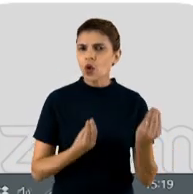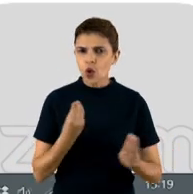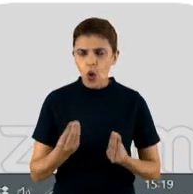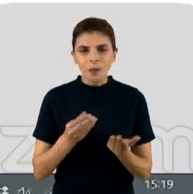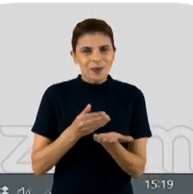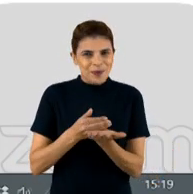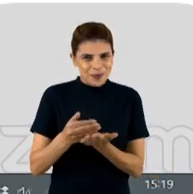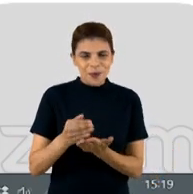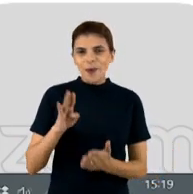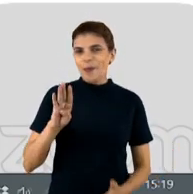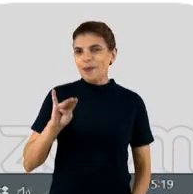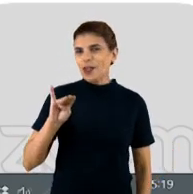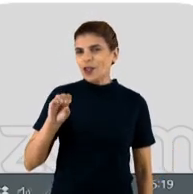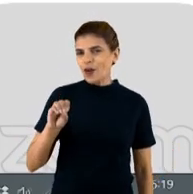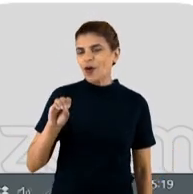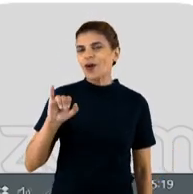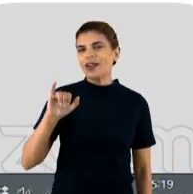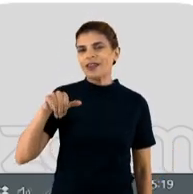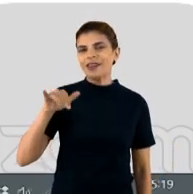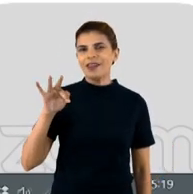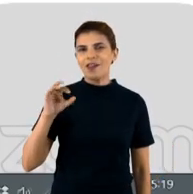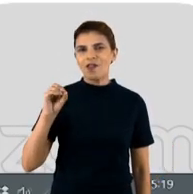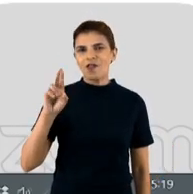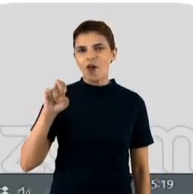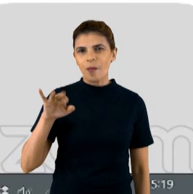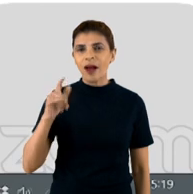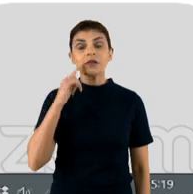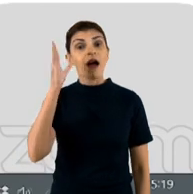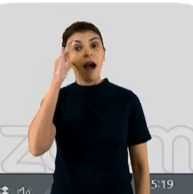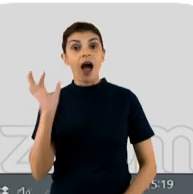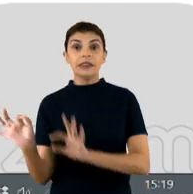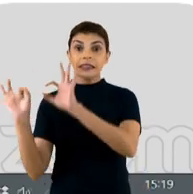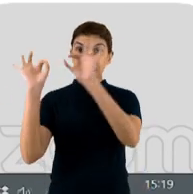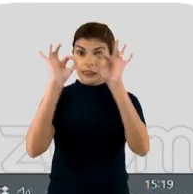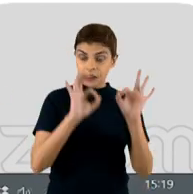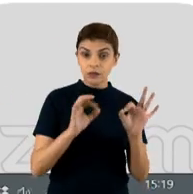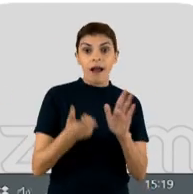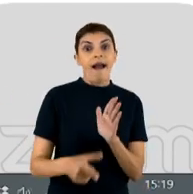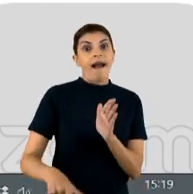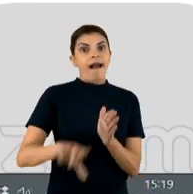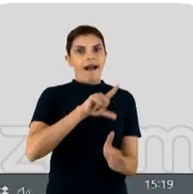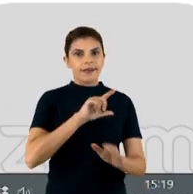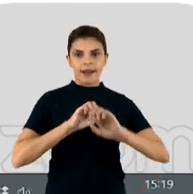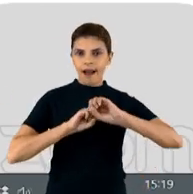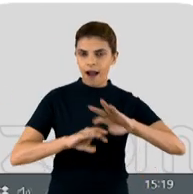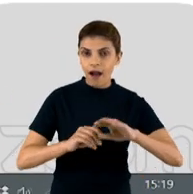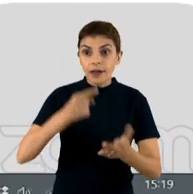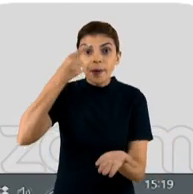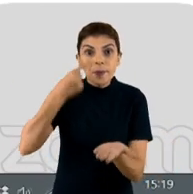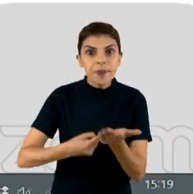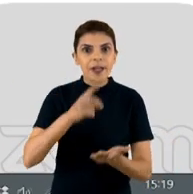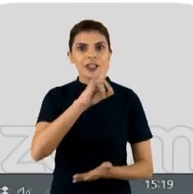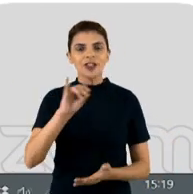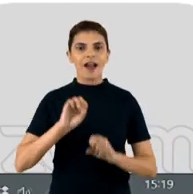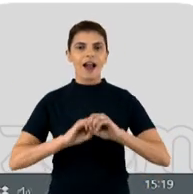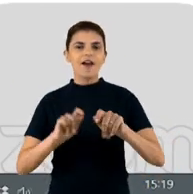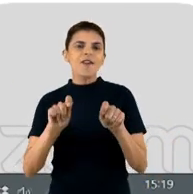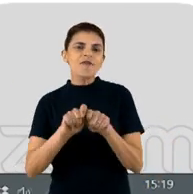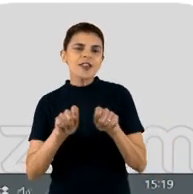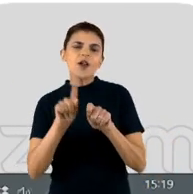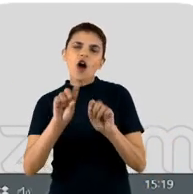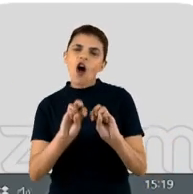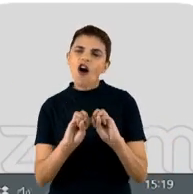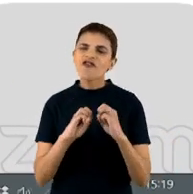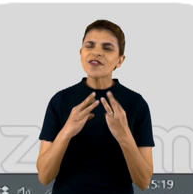No caso dessa introdução à bioinformática, por exemplo, os alunos assistiram à videoaula com antecedência e no dia da aula nós fizemos